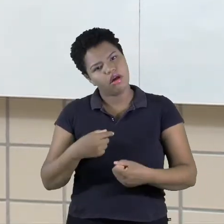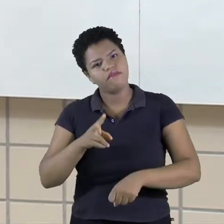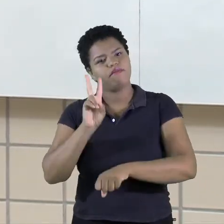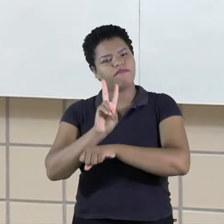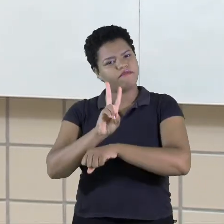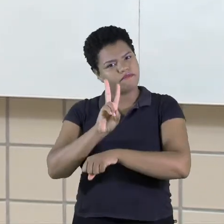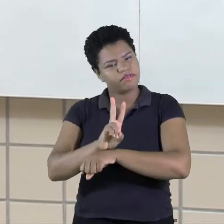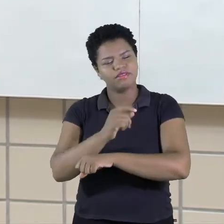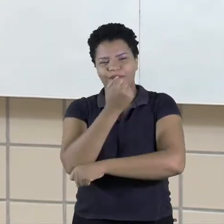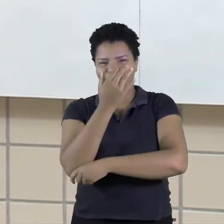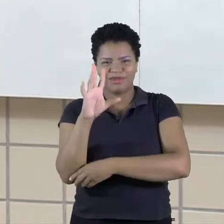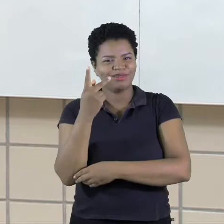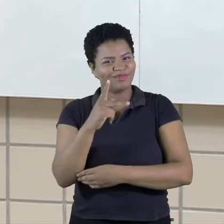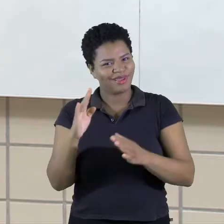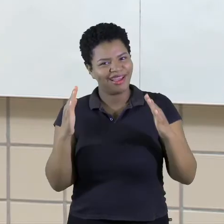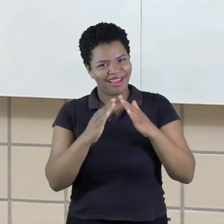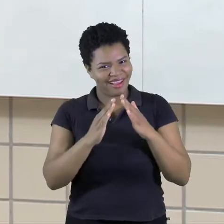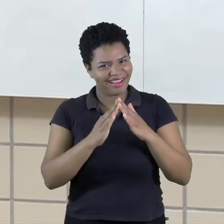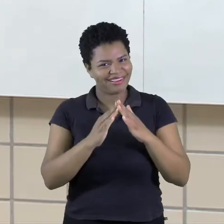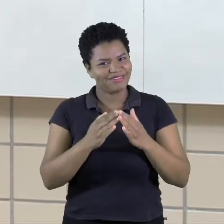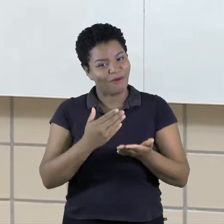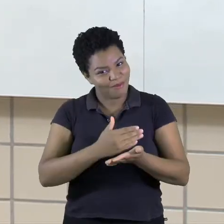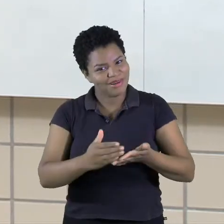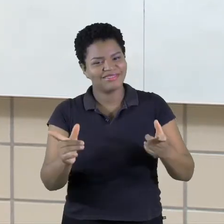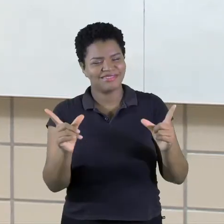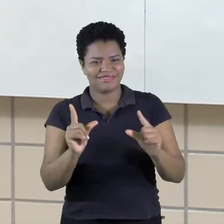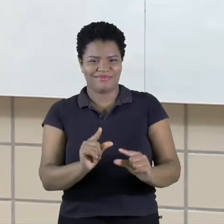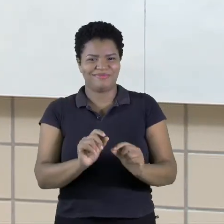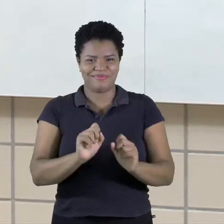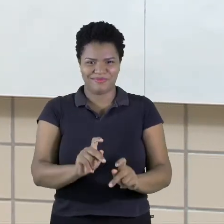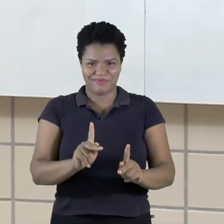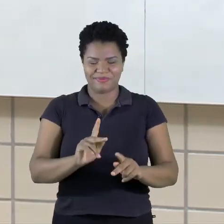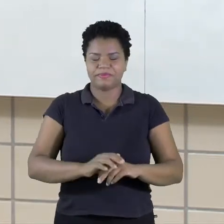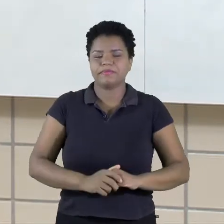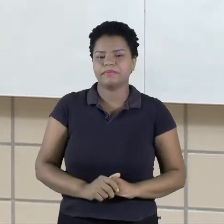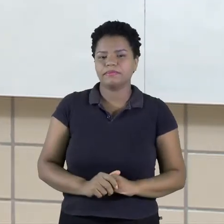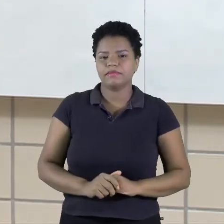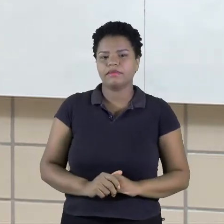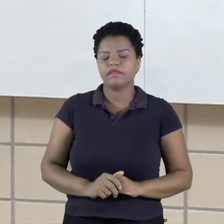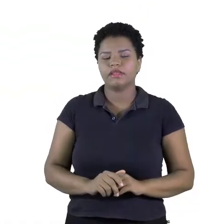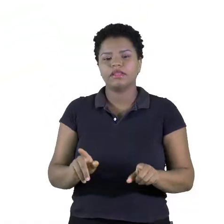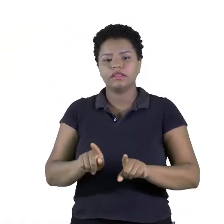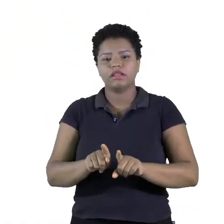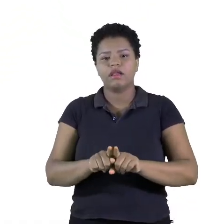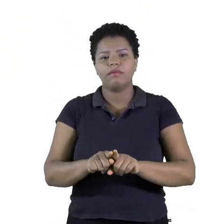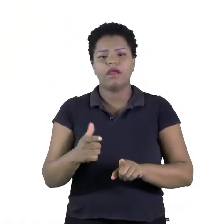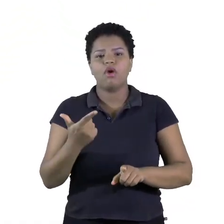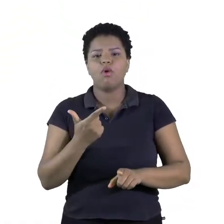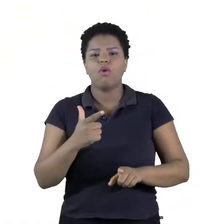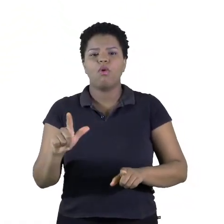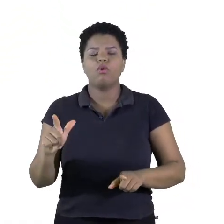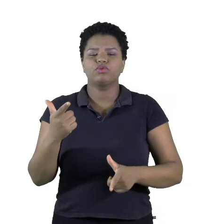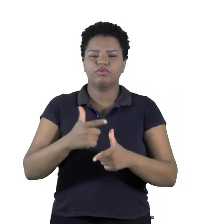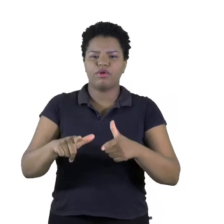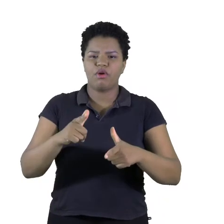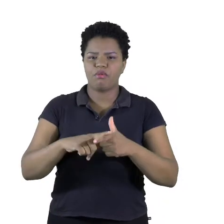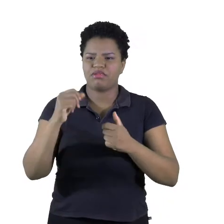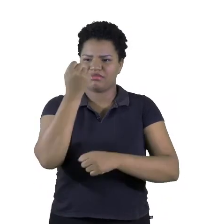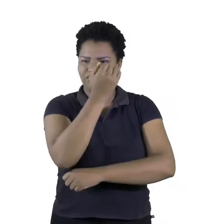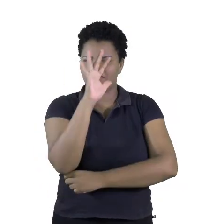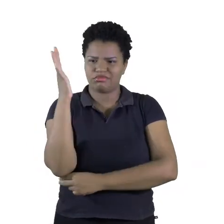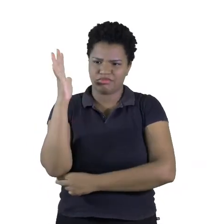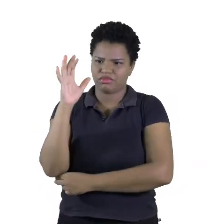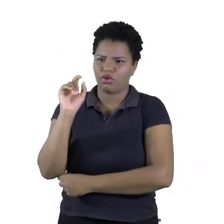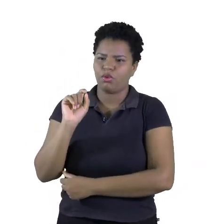da sua casa. Tá combinado? Além disso, a gente tem outros desastres ambientais que ocorrem, né? Que é a